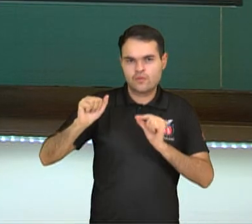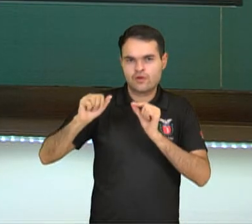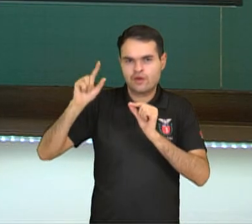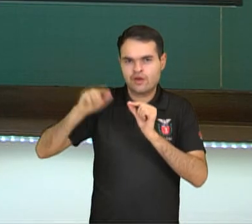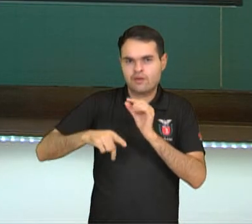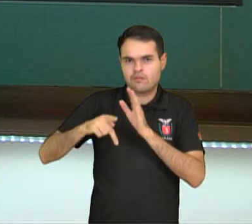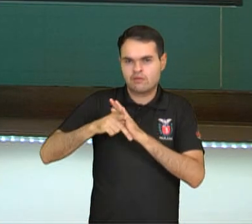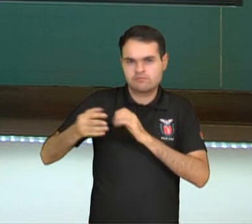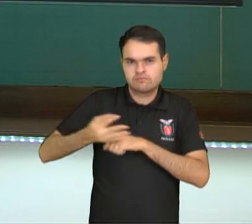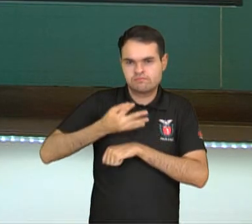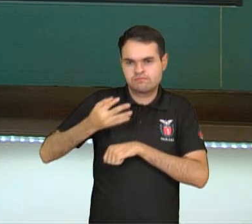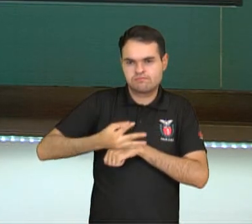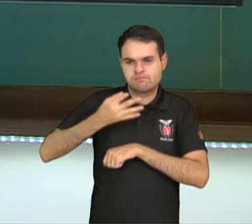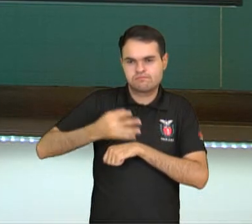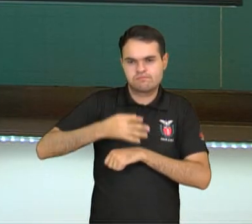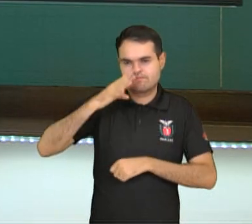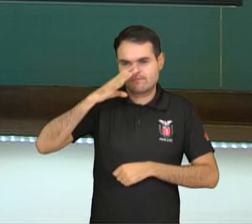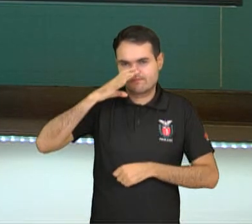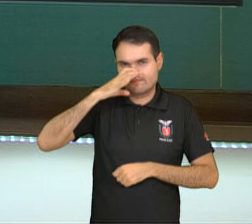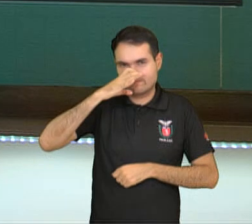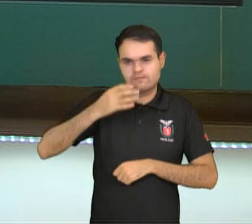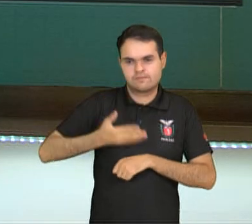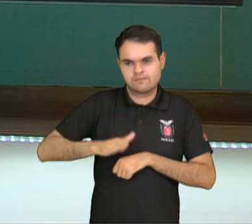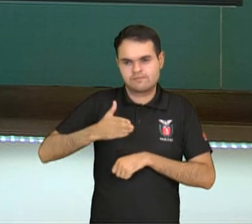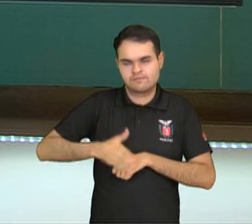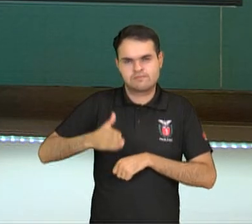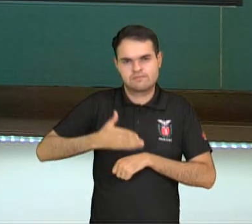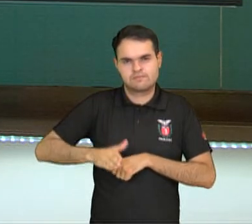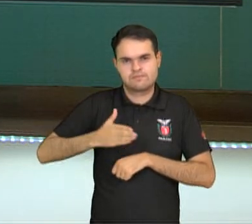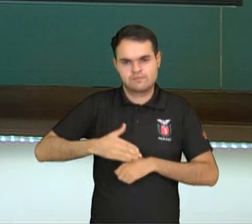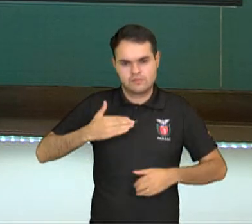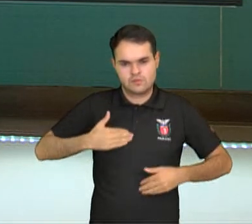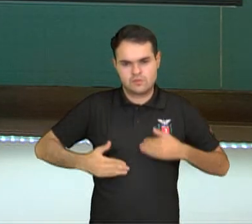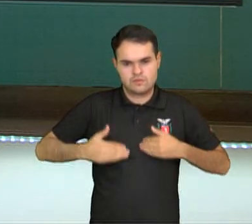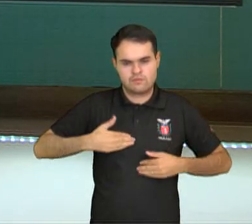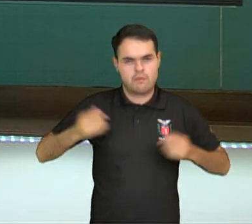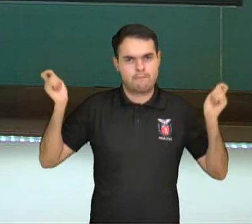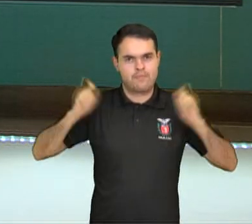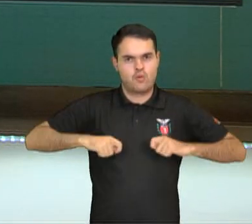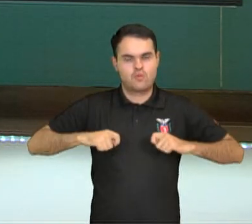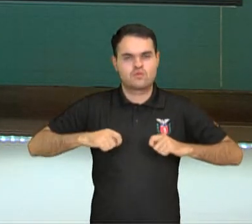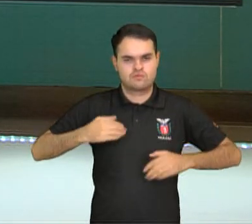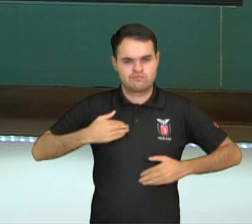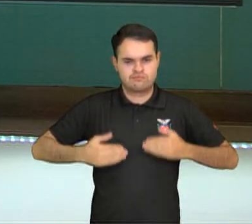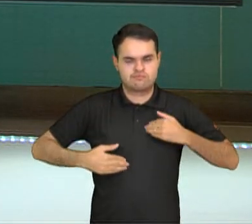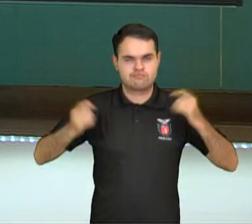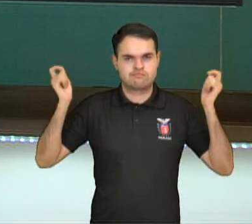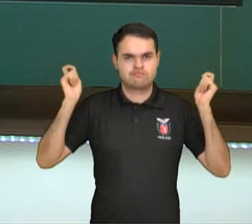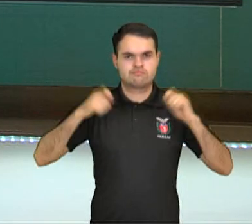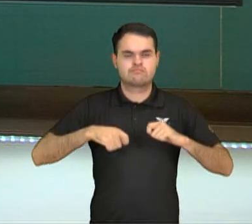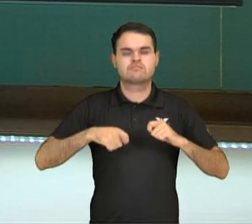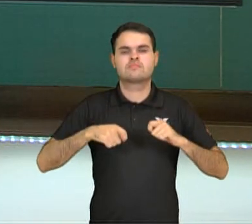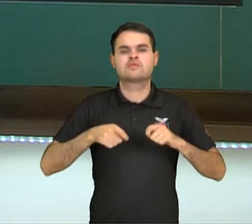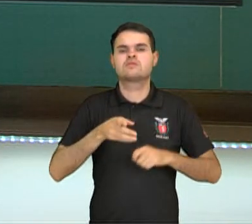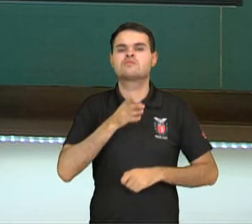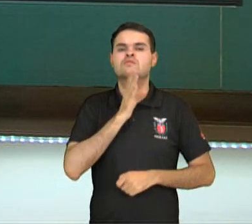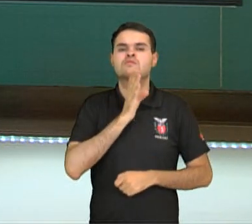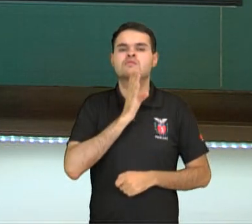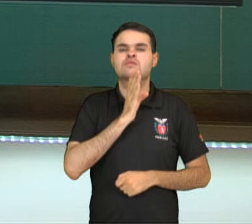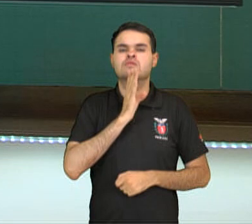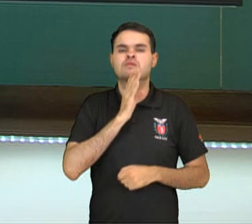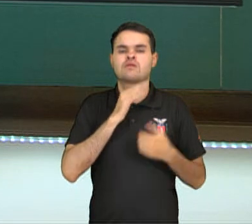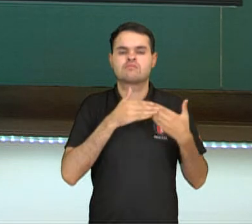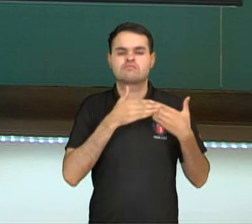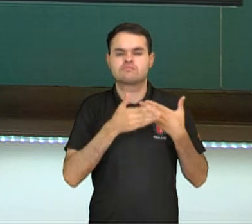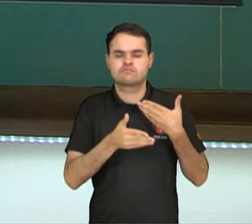que nós temos se nós treinarmos resistência física. E também a gente vai conhecer alguns exercícios, inclusive eu vou